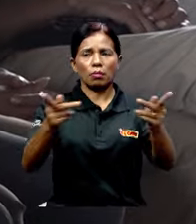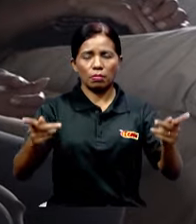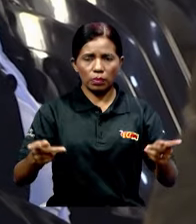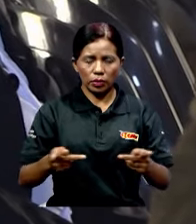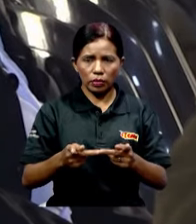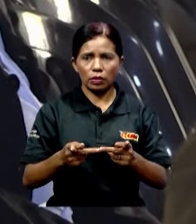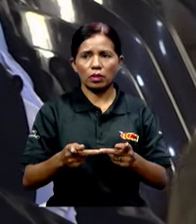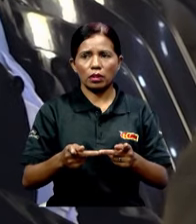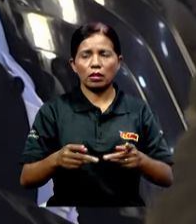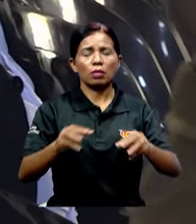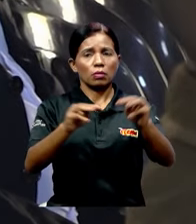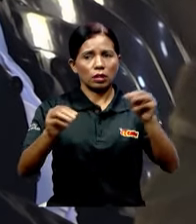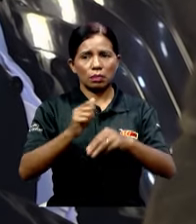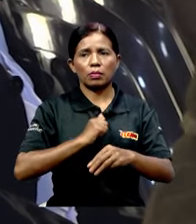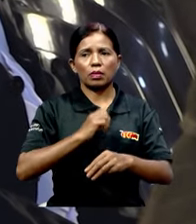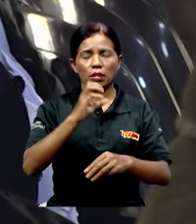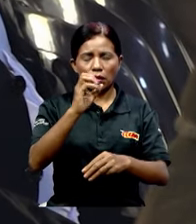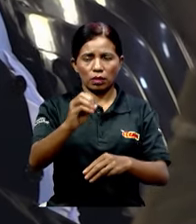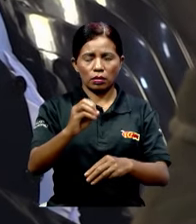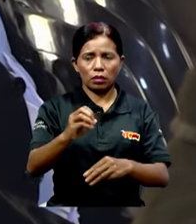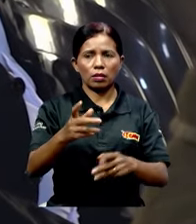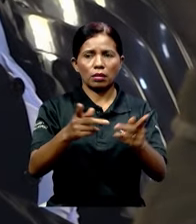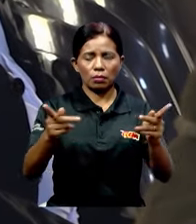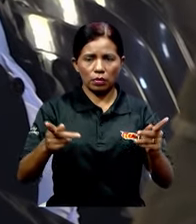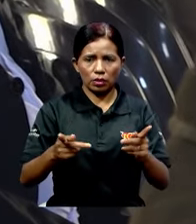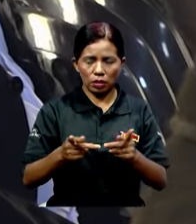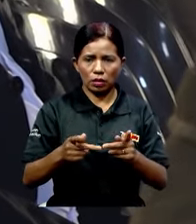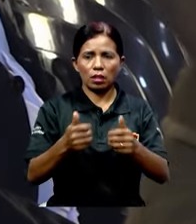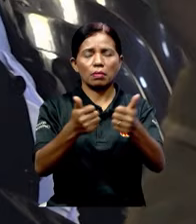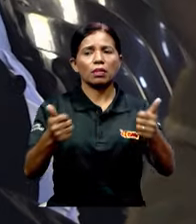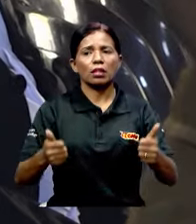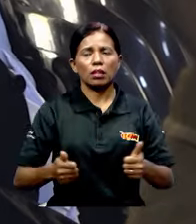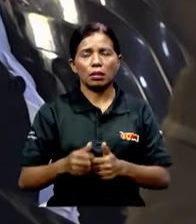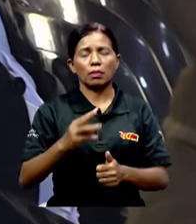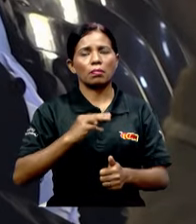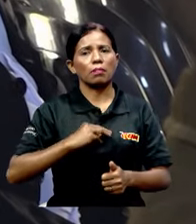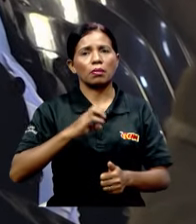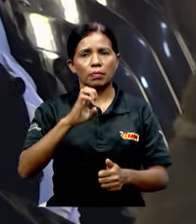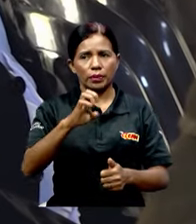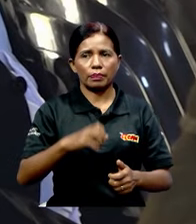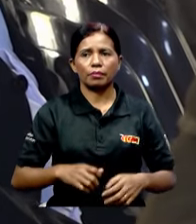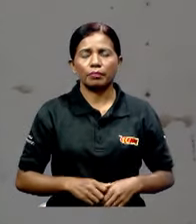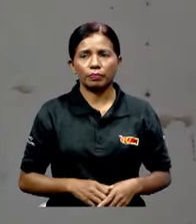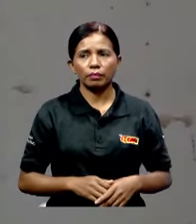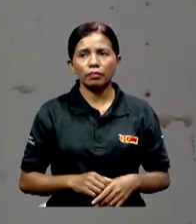a municipal especialmente a posto administrativo no aviso